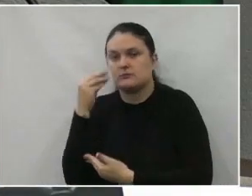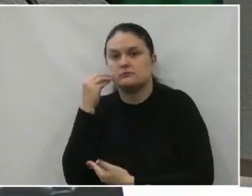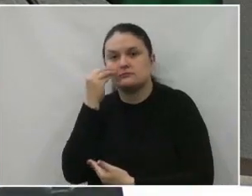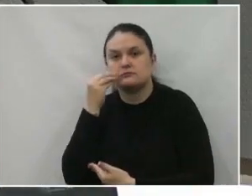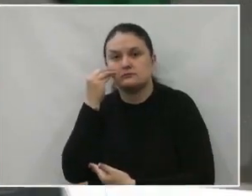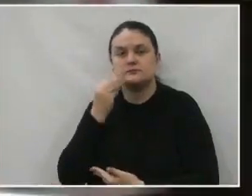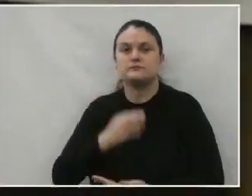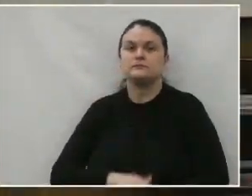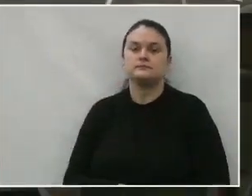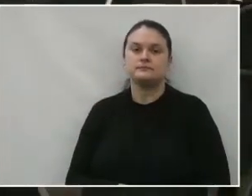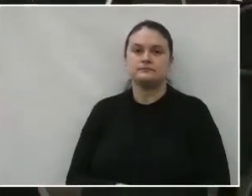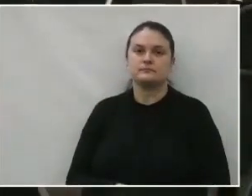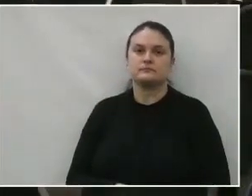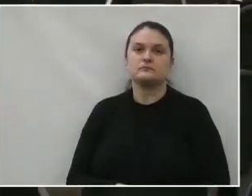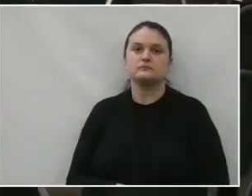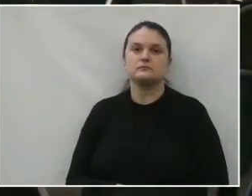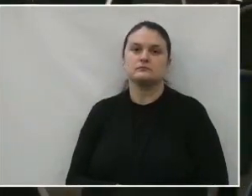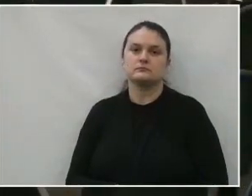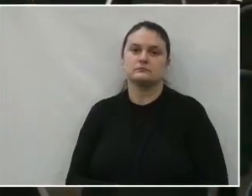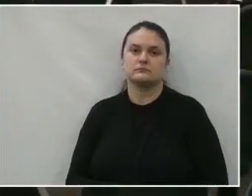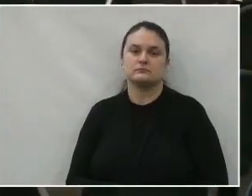oportunidade.